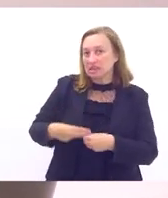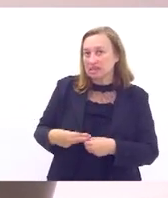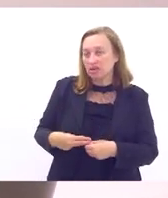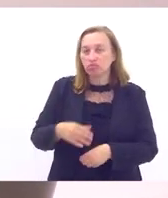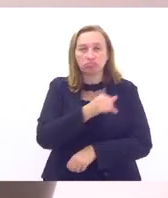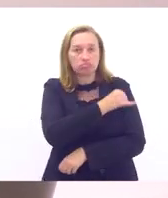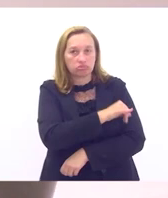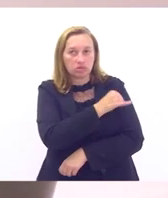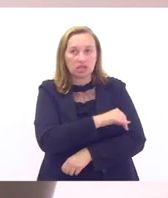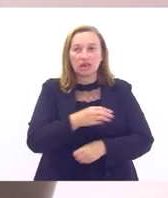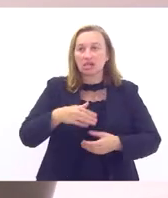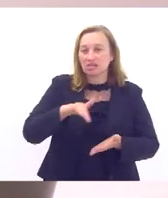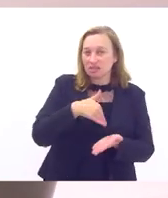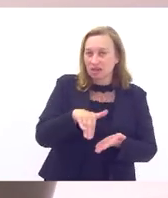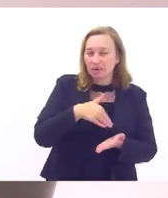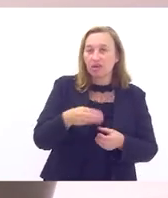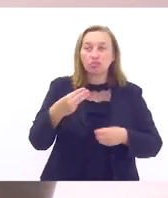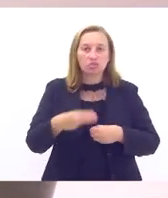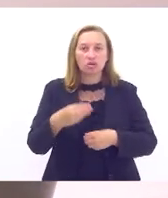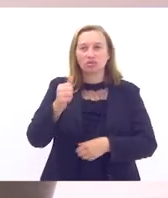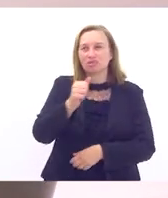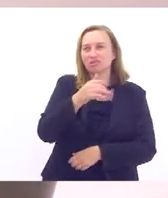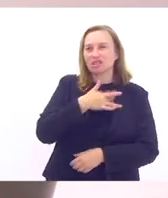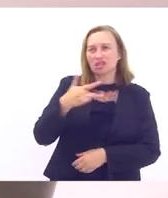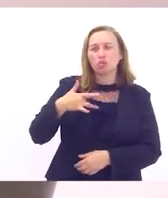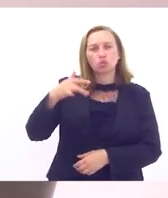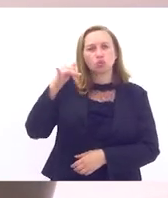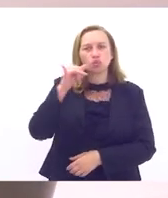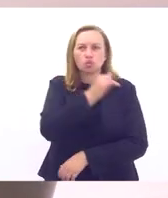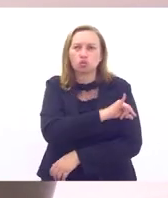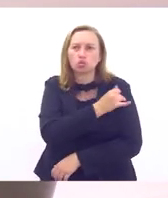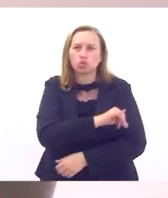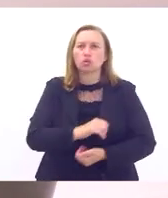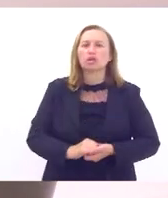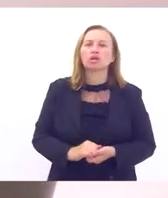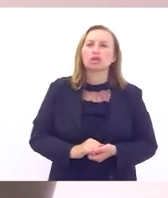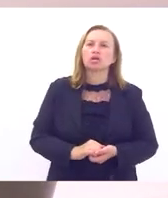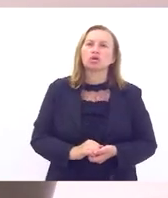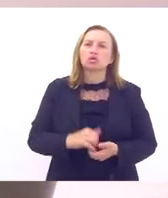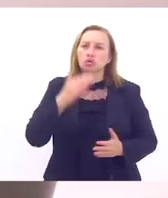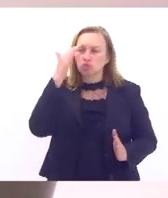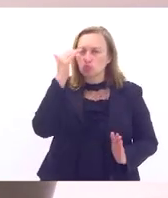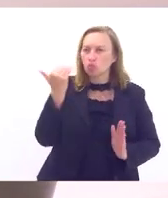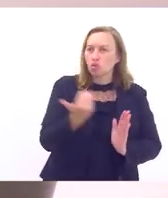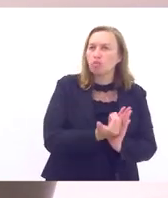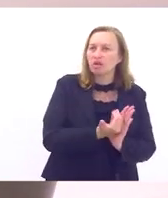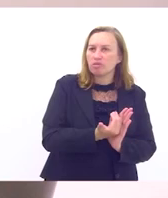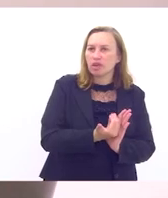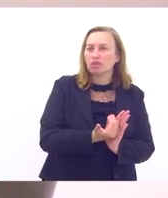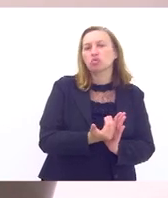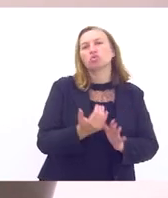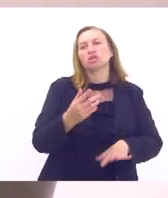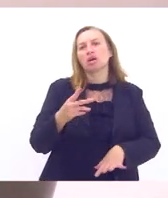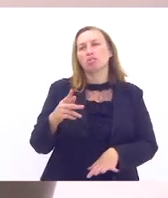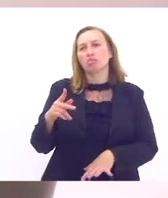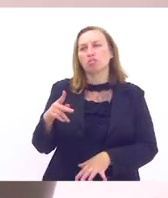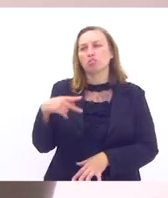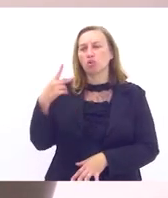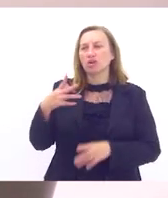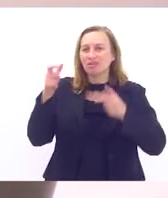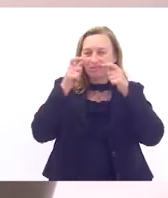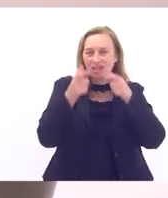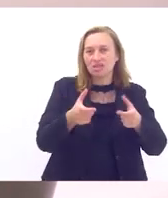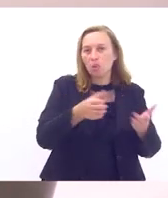o município do Rio de Janeiro, a Secretaria Municipal de Saúde do Rio de Janeiro, na execução da sua política de